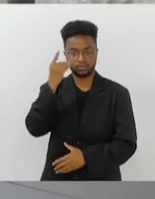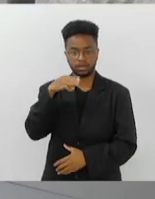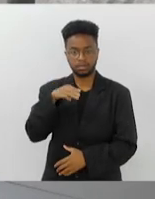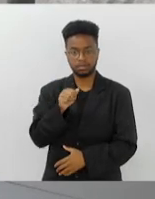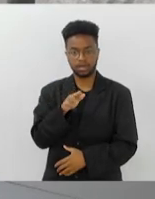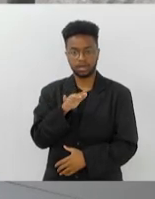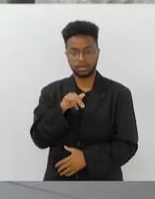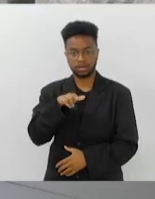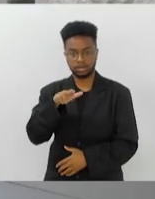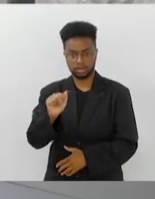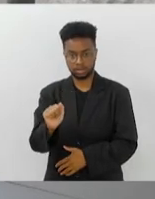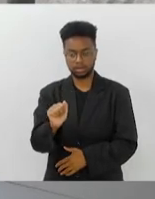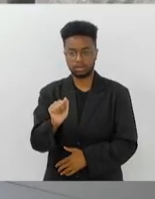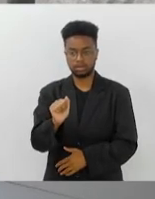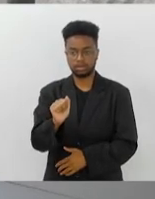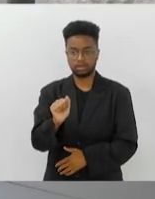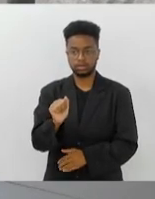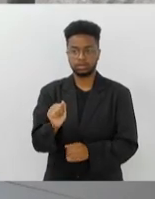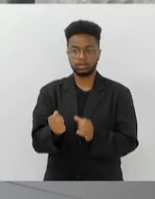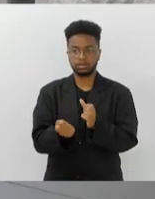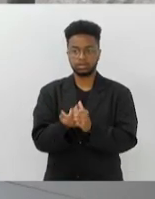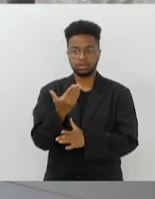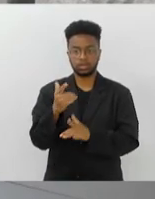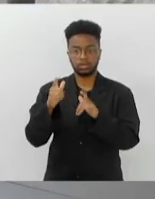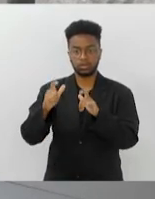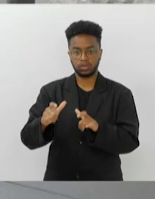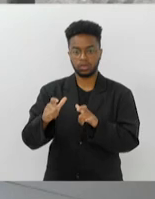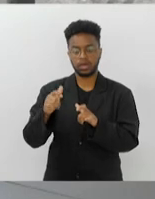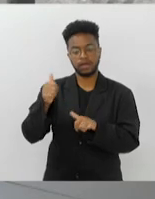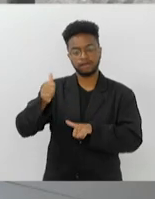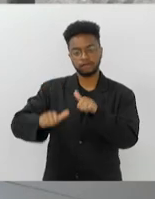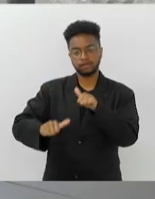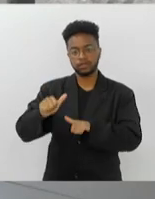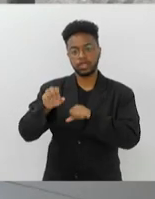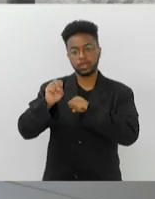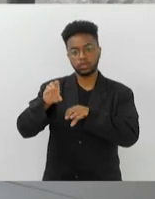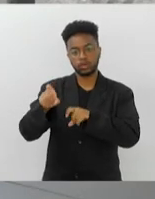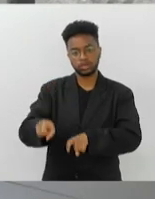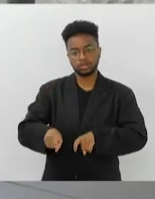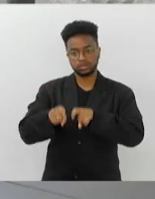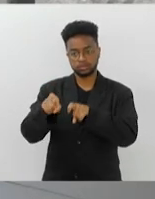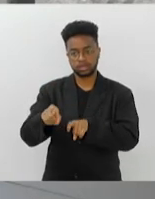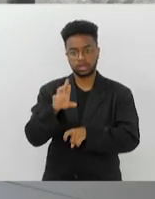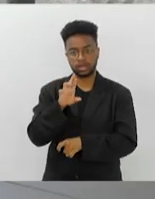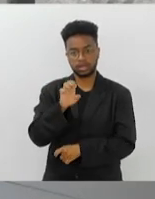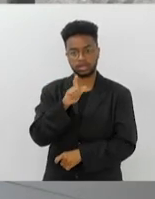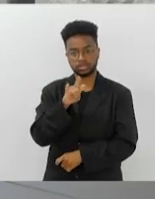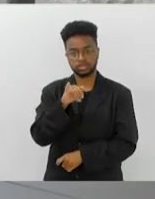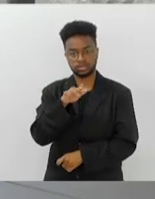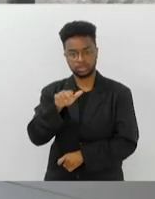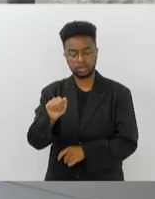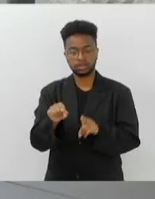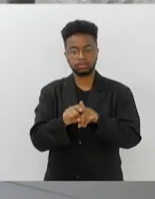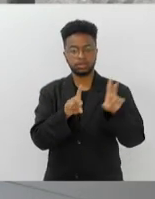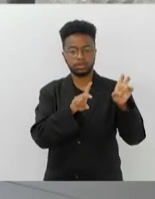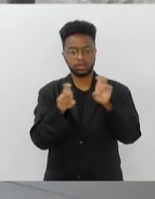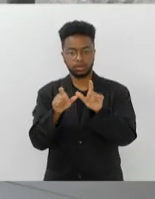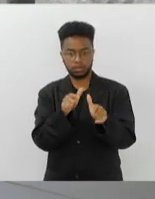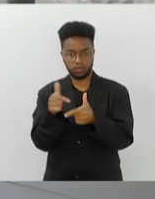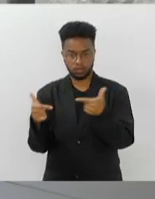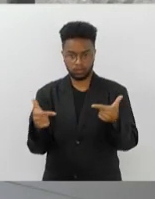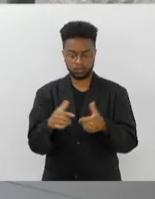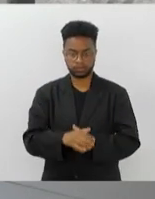MST, que institui o Observatório da Educação do Campo, Regina Pinho, no âmbito do Estado do Rio de Janeiro e da outras providências.